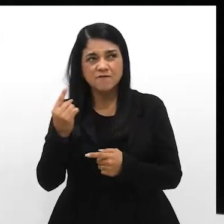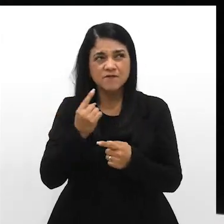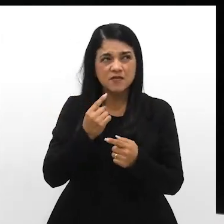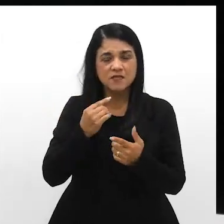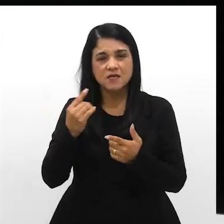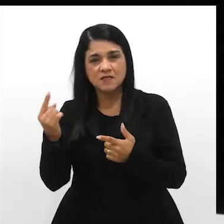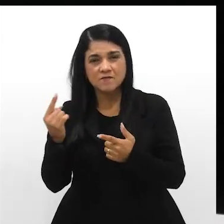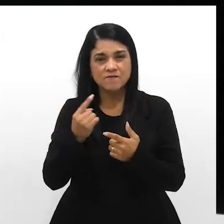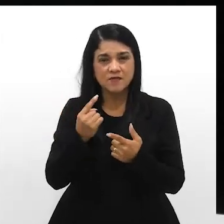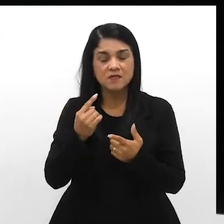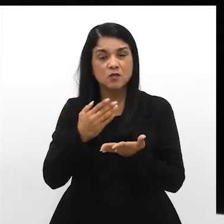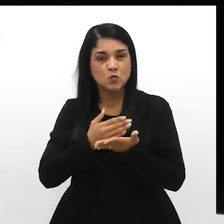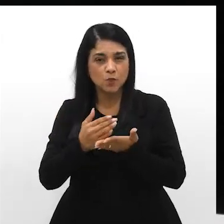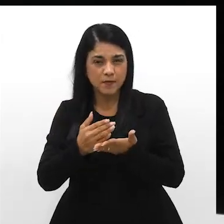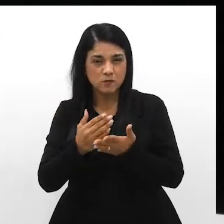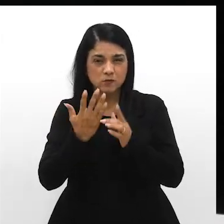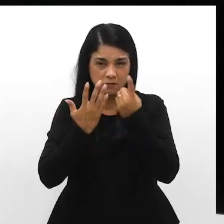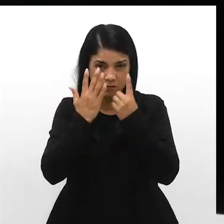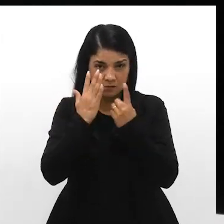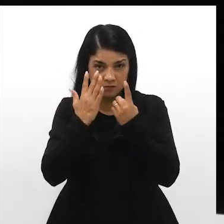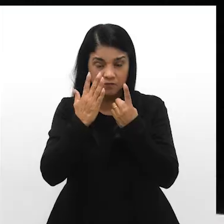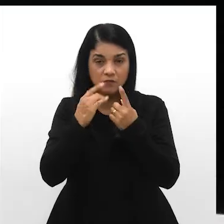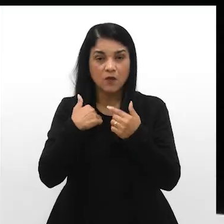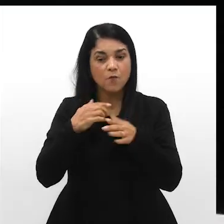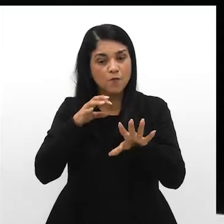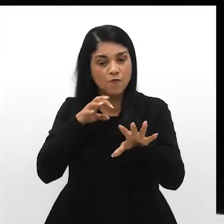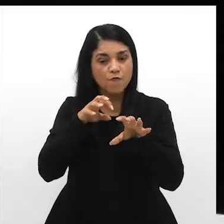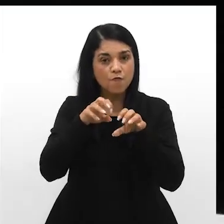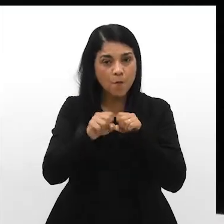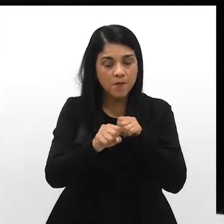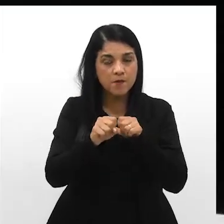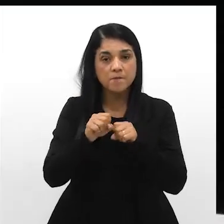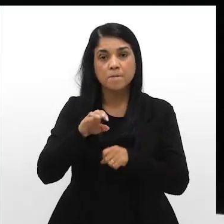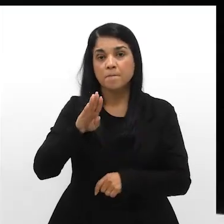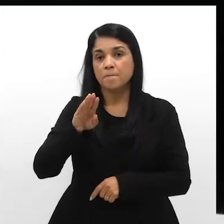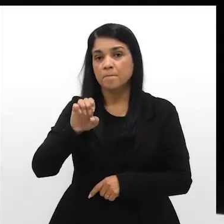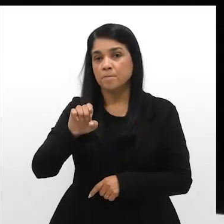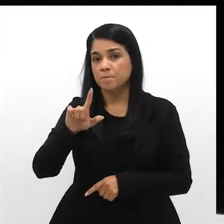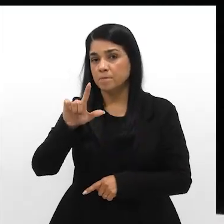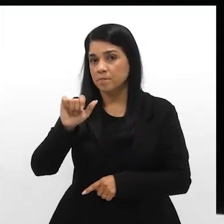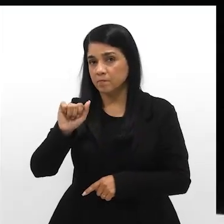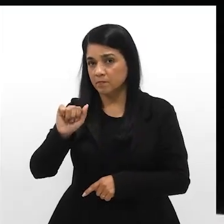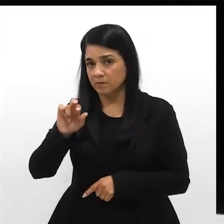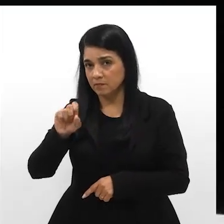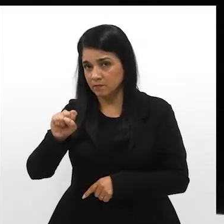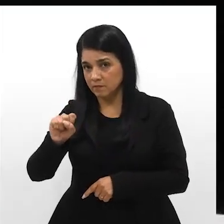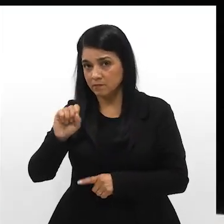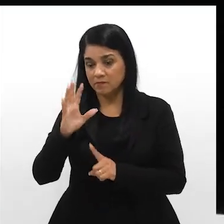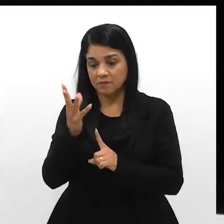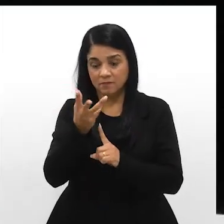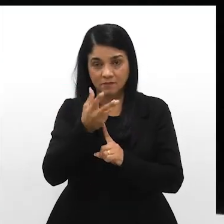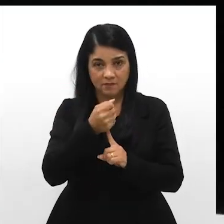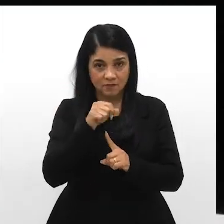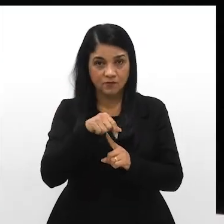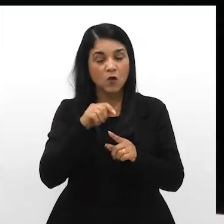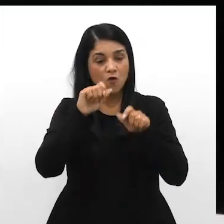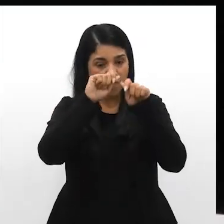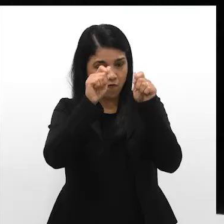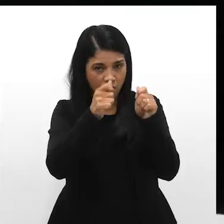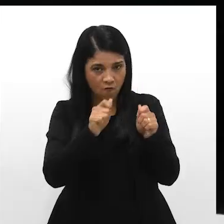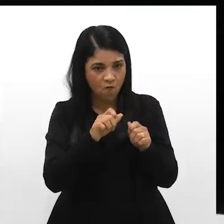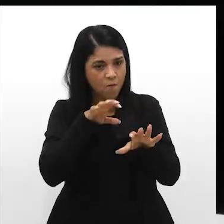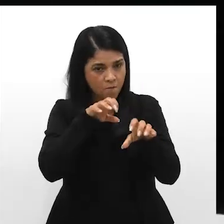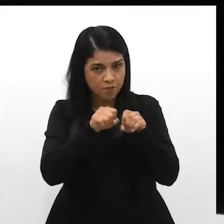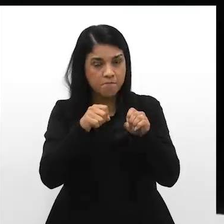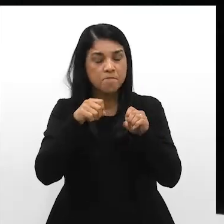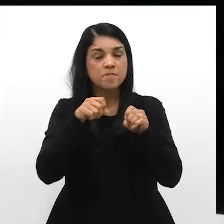e vindas no início, né? Assim que eu me formei em Belas Artes, né, eu realmente sou formada em